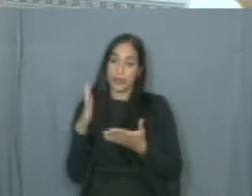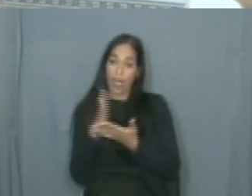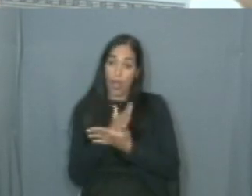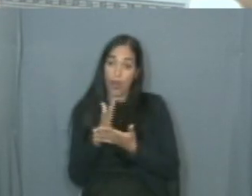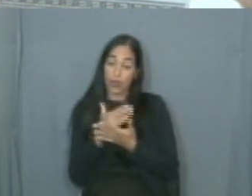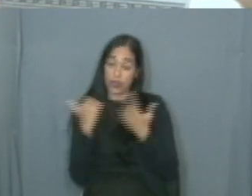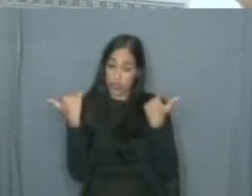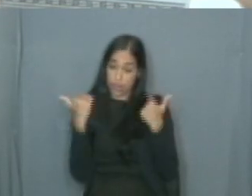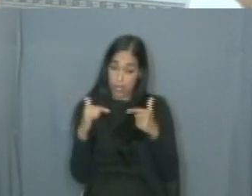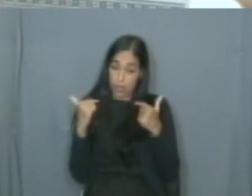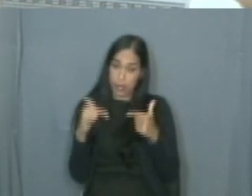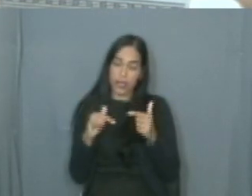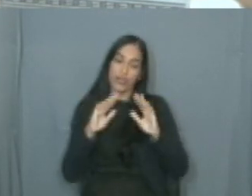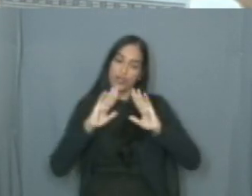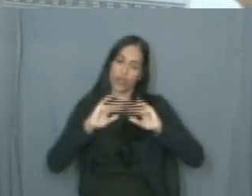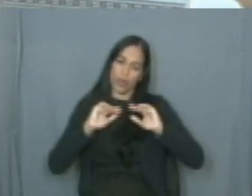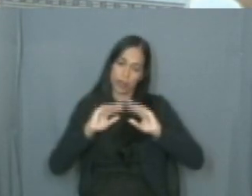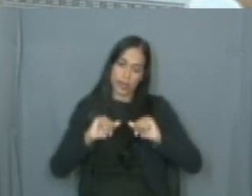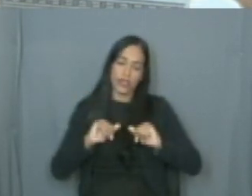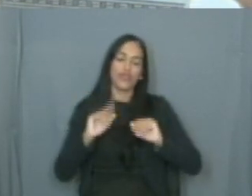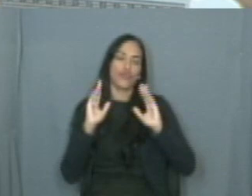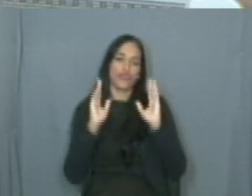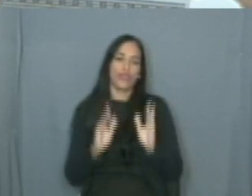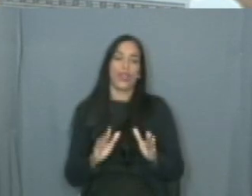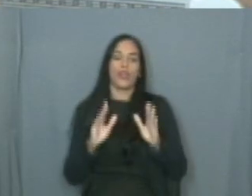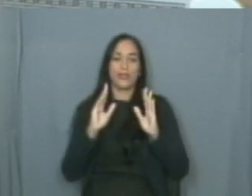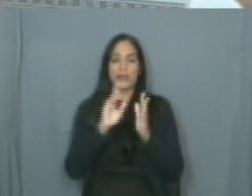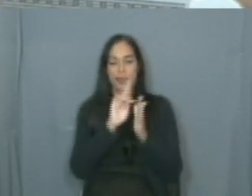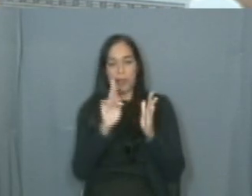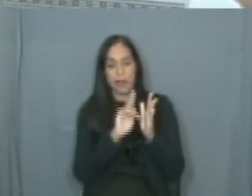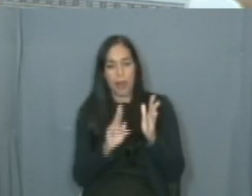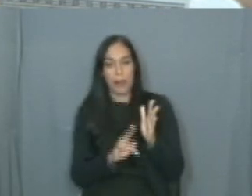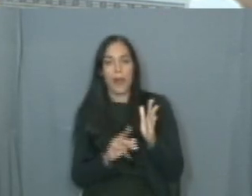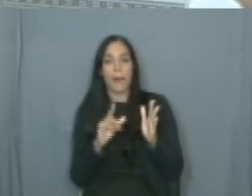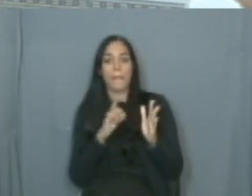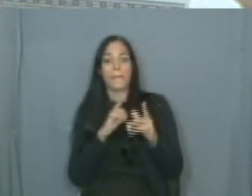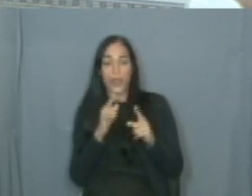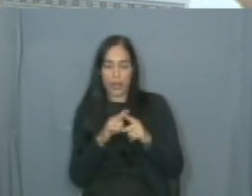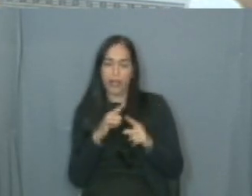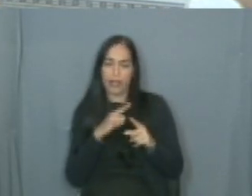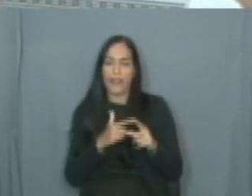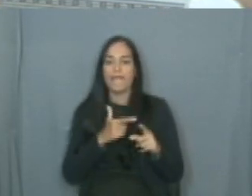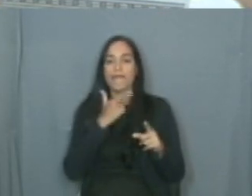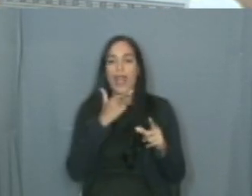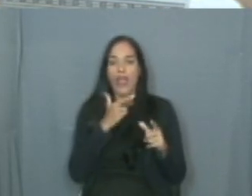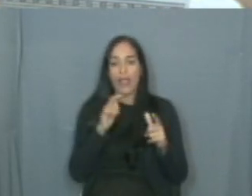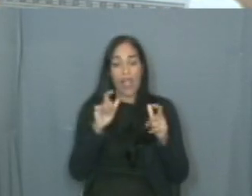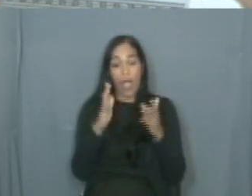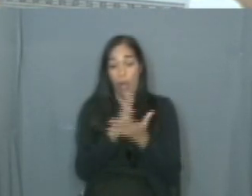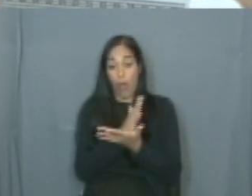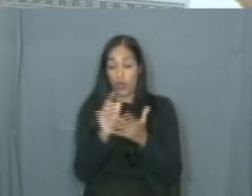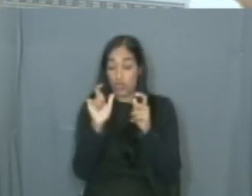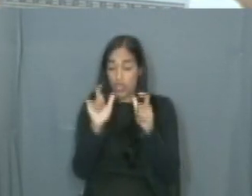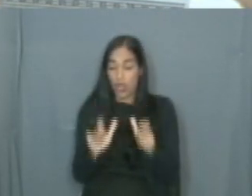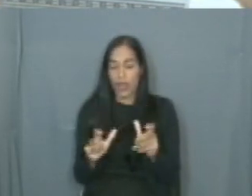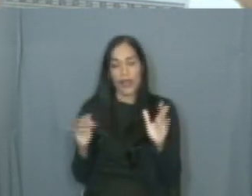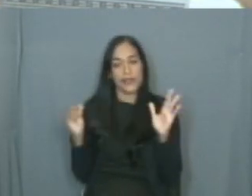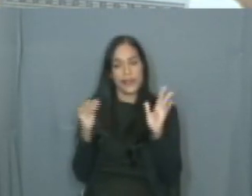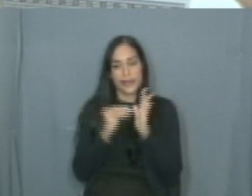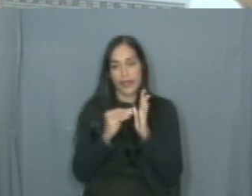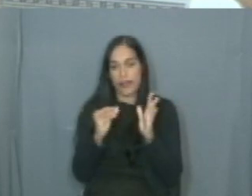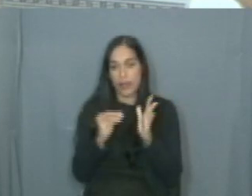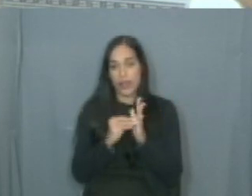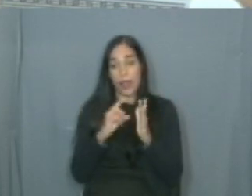sejam convocados, já deveriam ter sido convocados, porque abriu vacância. Tem alguns lugares que está faltando, mas